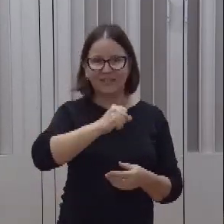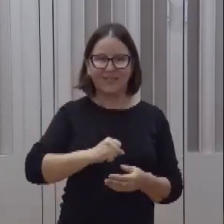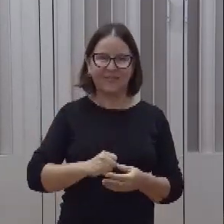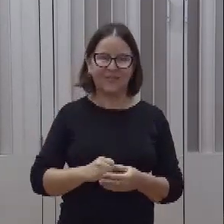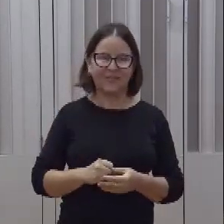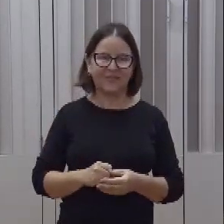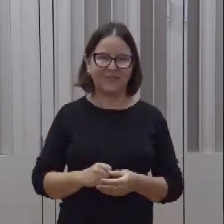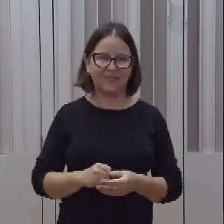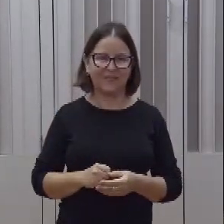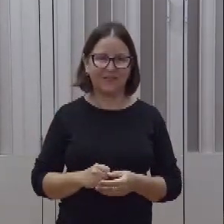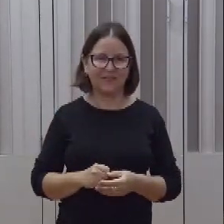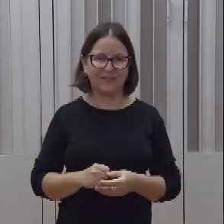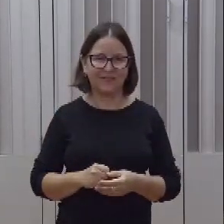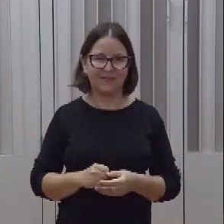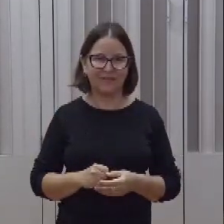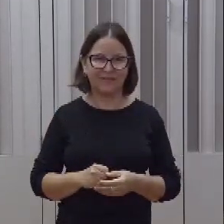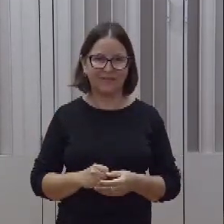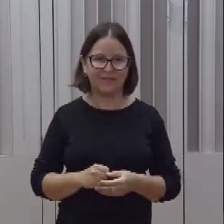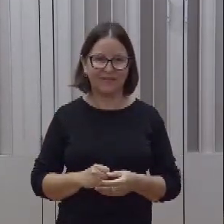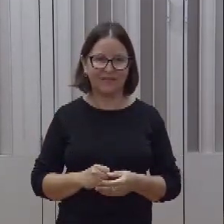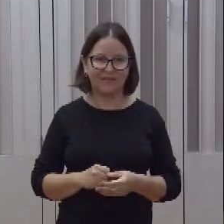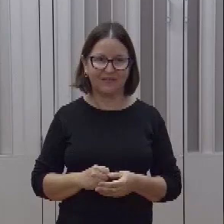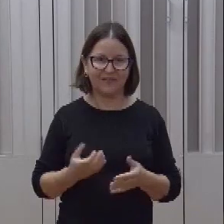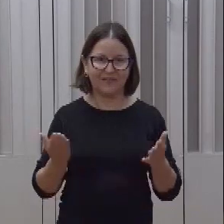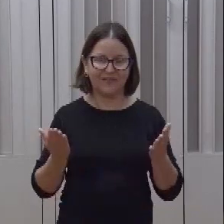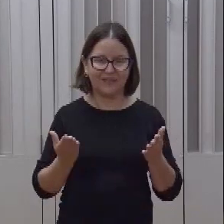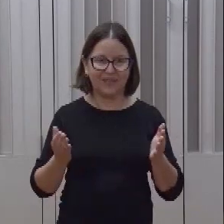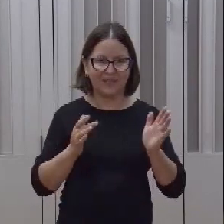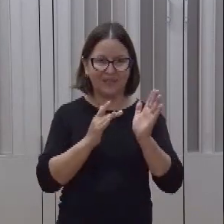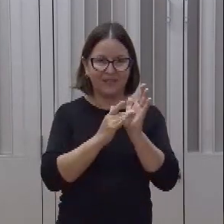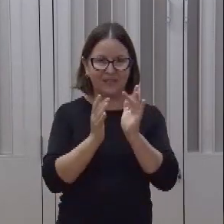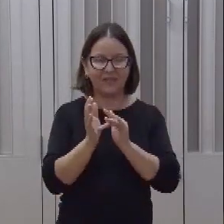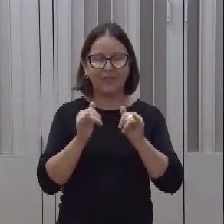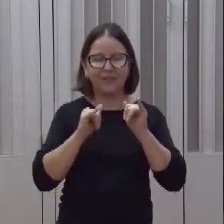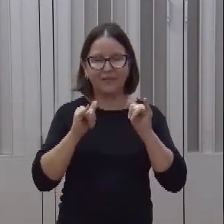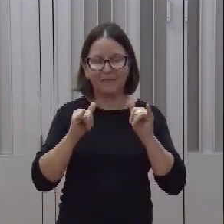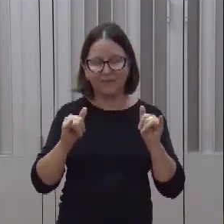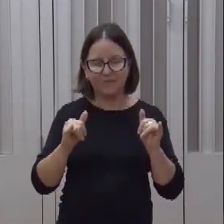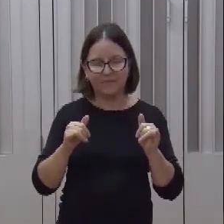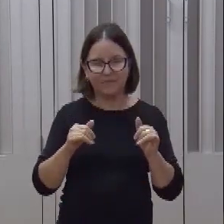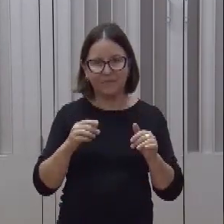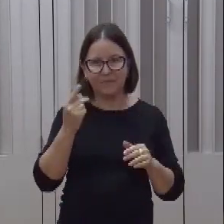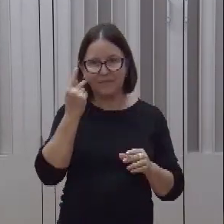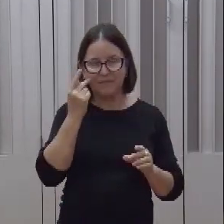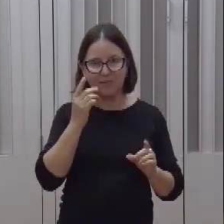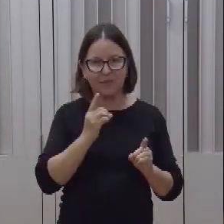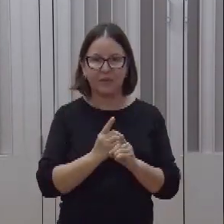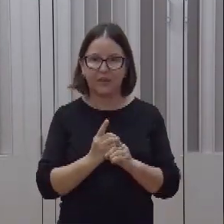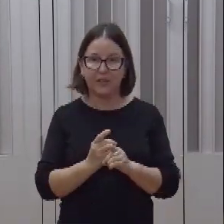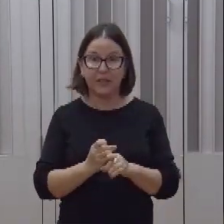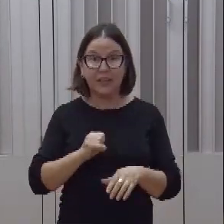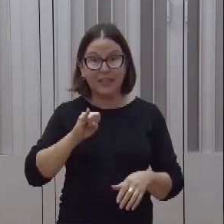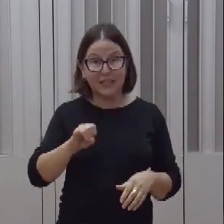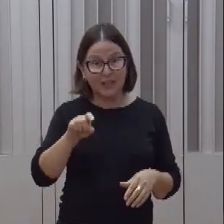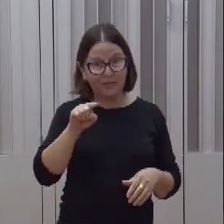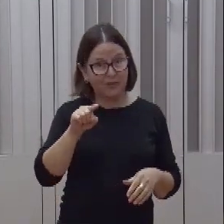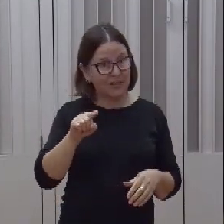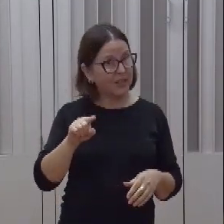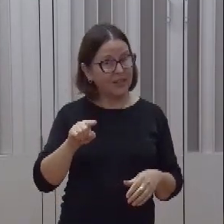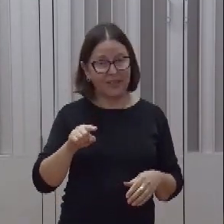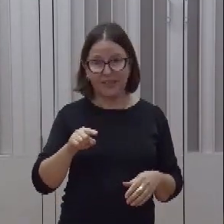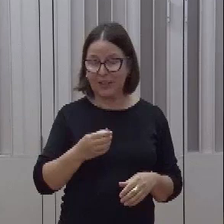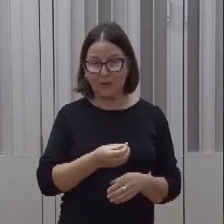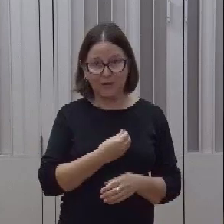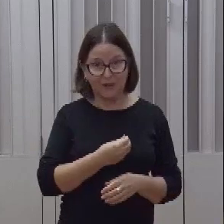E agora ele vai falar para os seus discípulos o seguinte: se vocês não habitarem